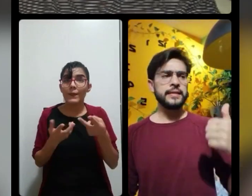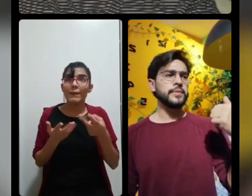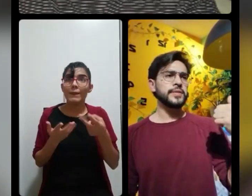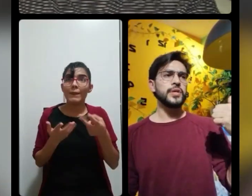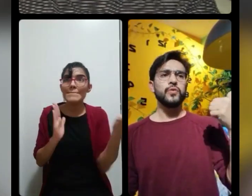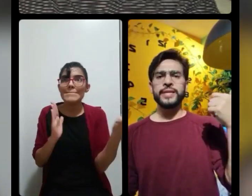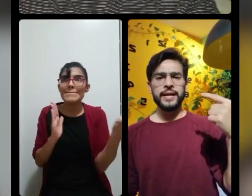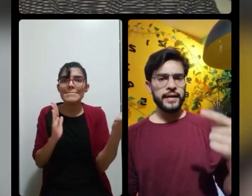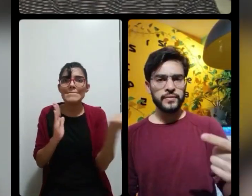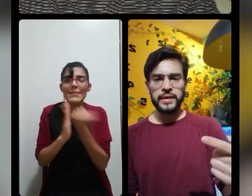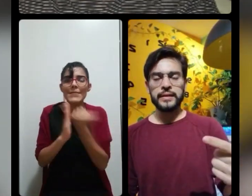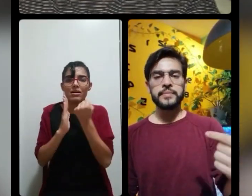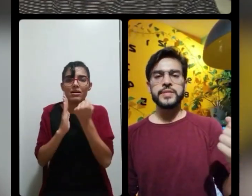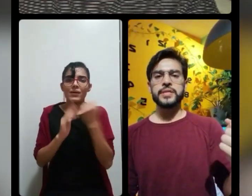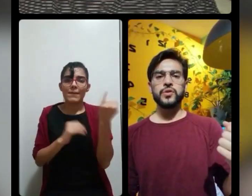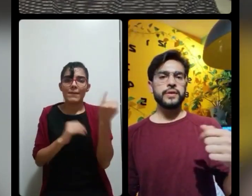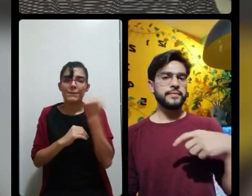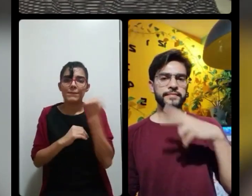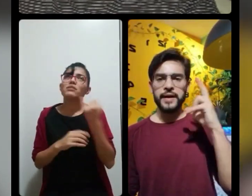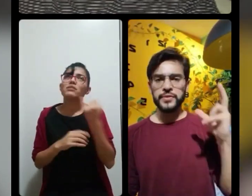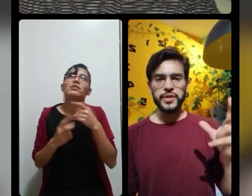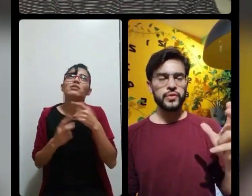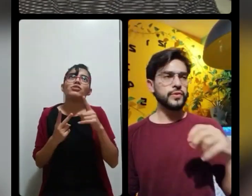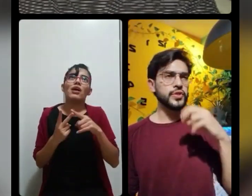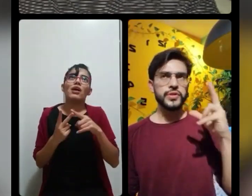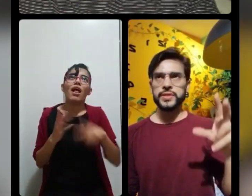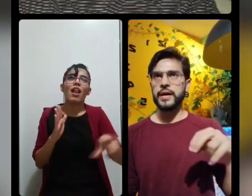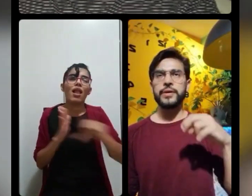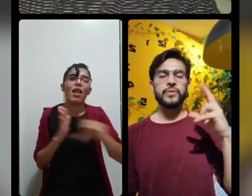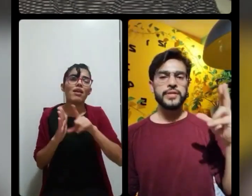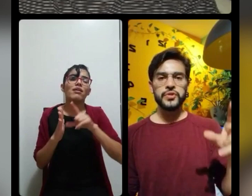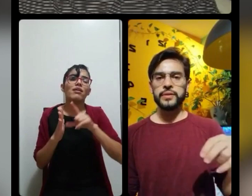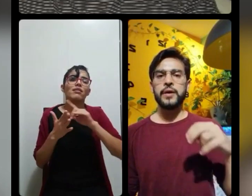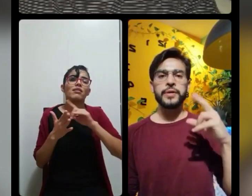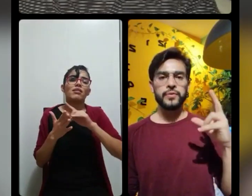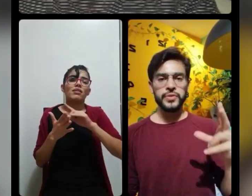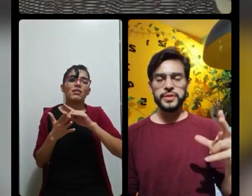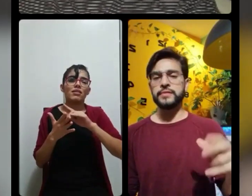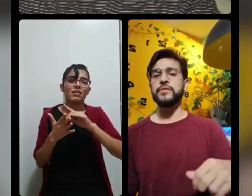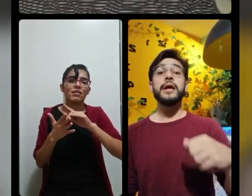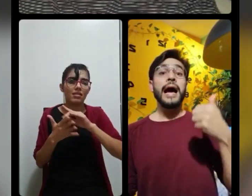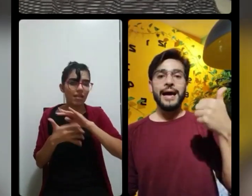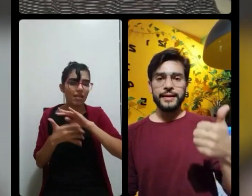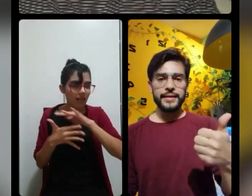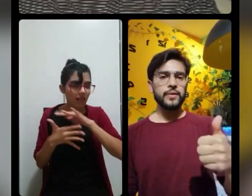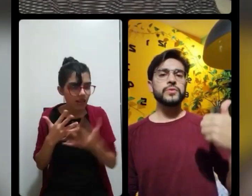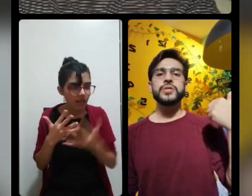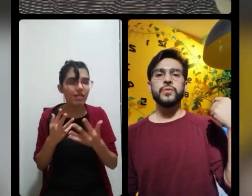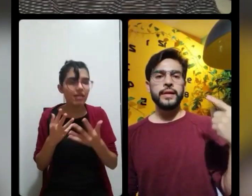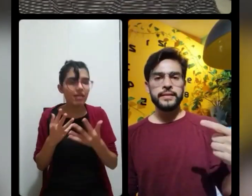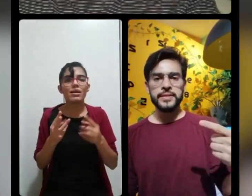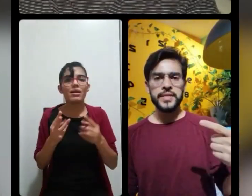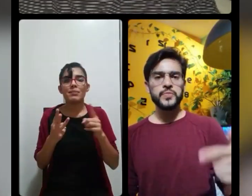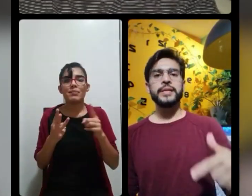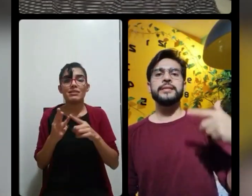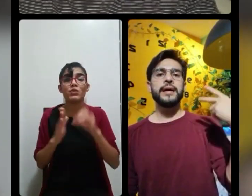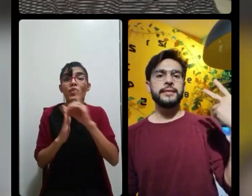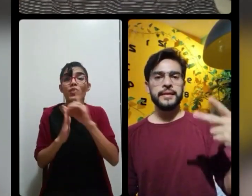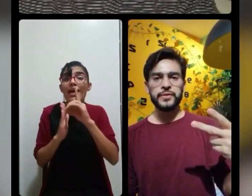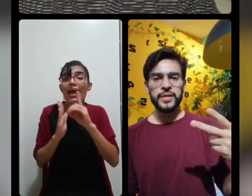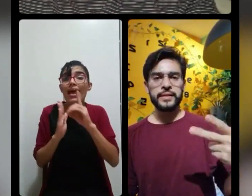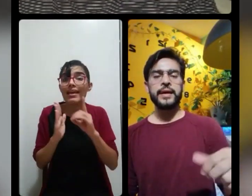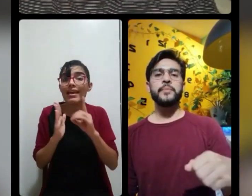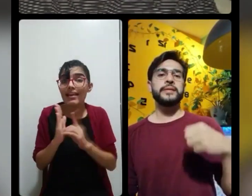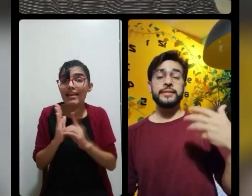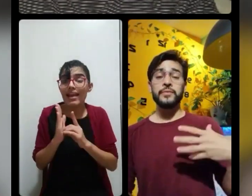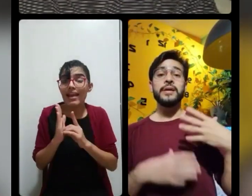lei da Libras, decreto da Libras, que toca em vários setores, social, educacional, inclusivo, a lei da inclusão, lei da acessibilidade,